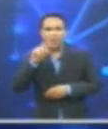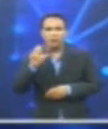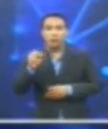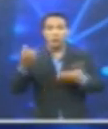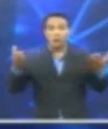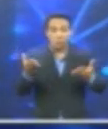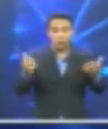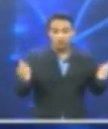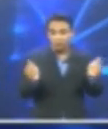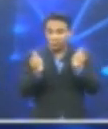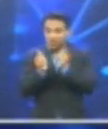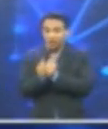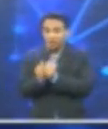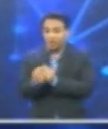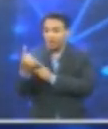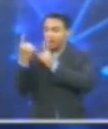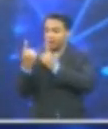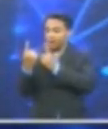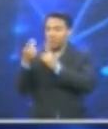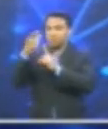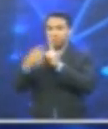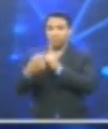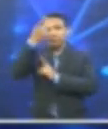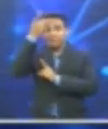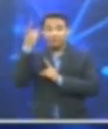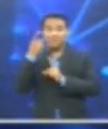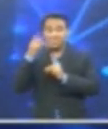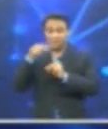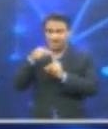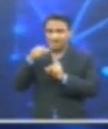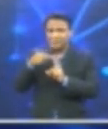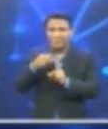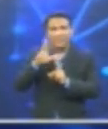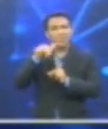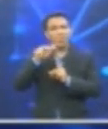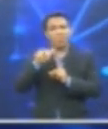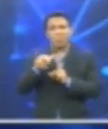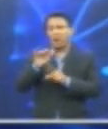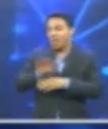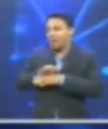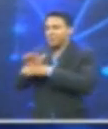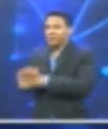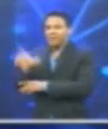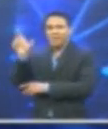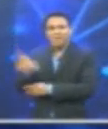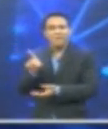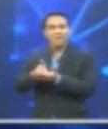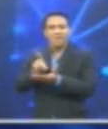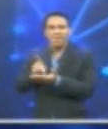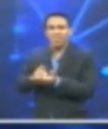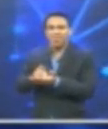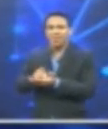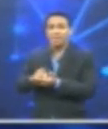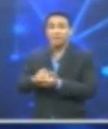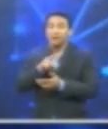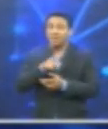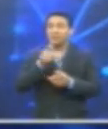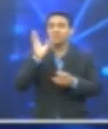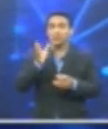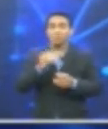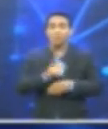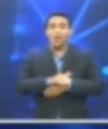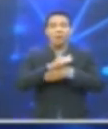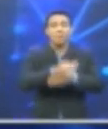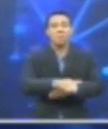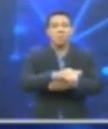Alves, se dependesse de Henrique Alves, ele nunca teria sido prefeito Natal. Apoiou o Luiz Almir contra ele,